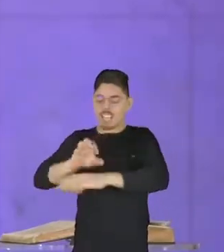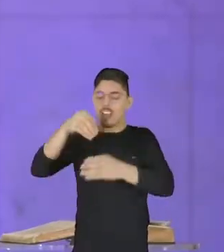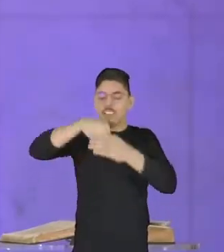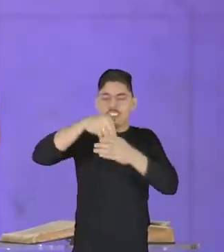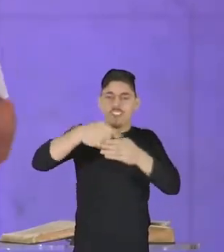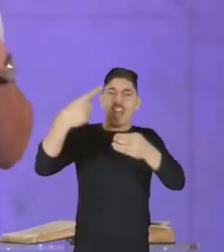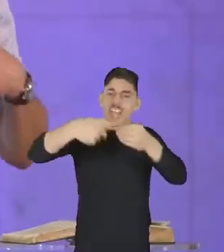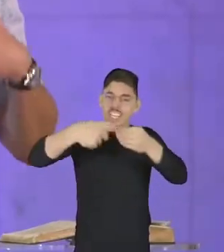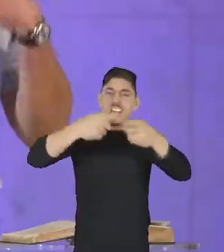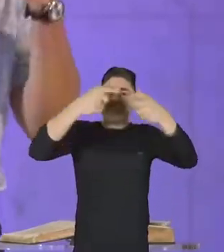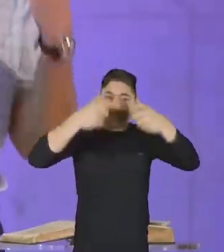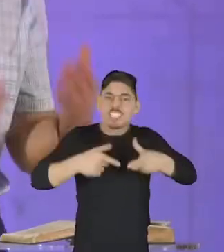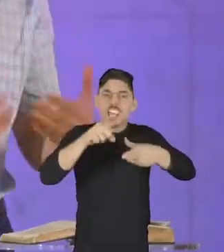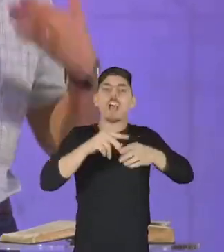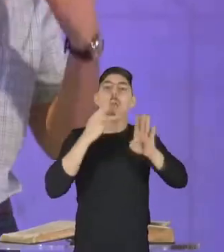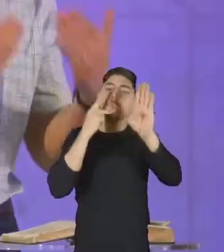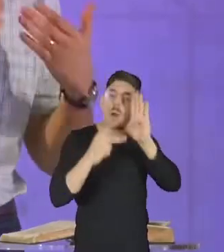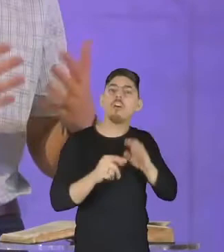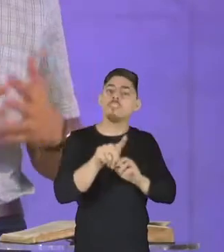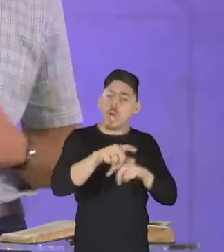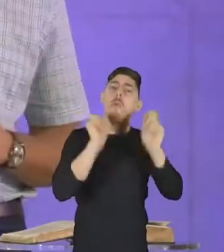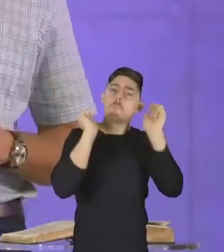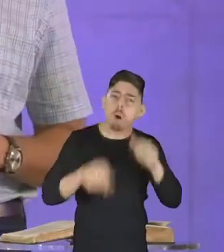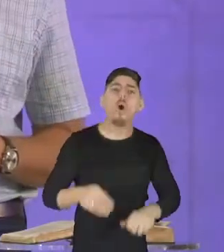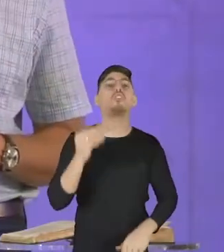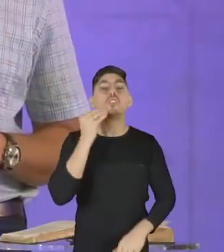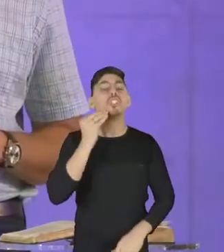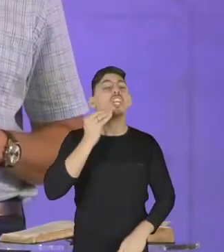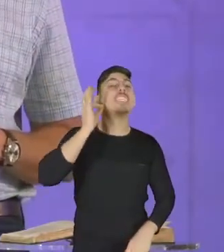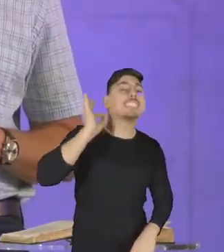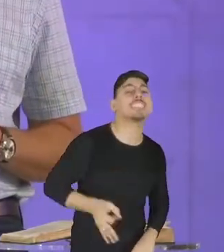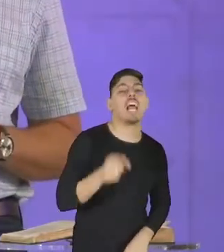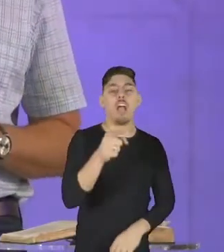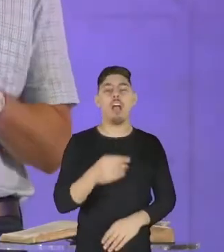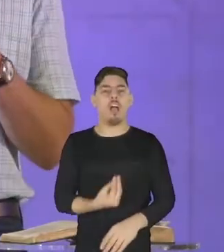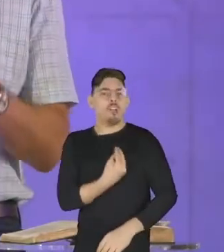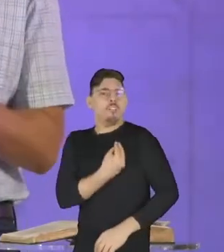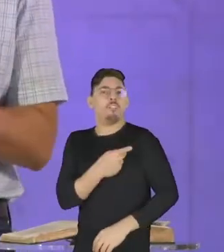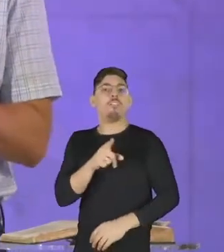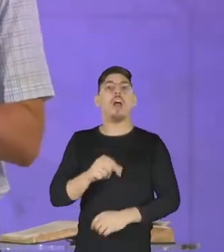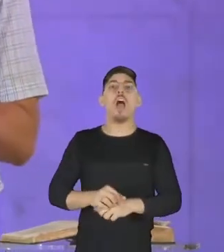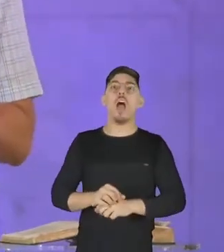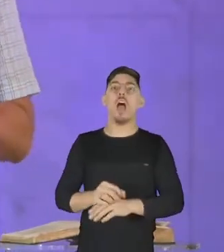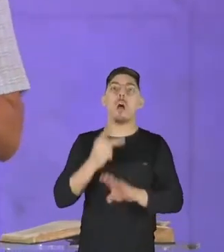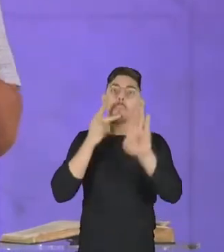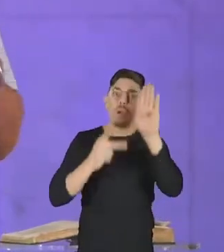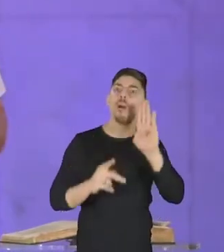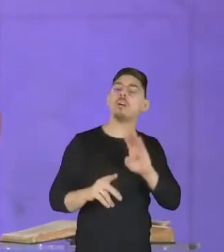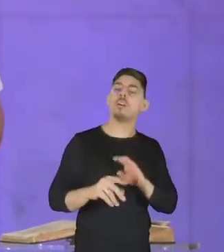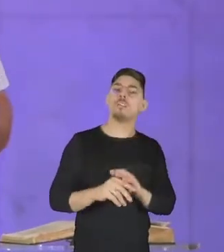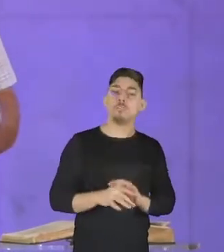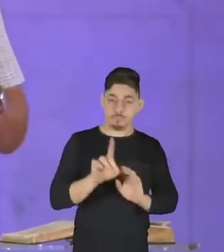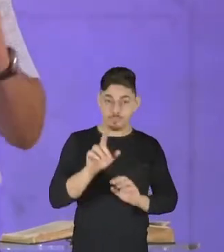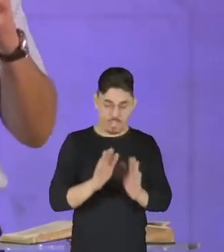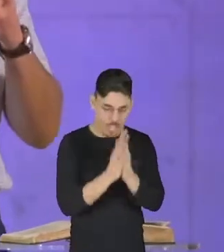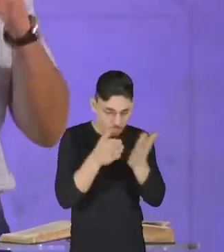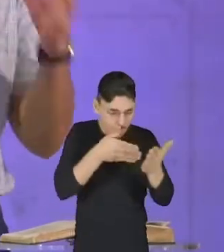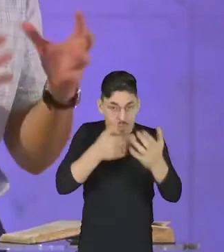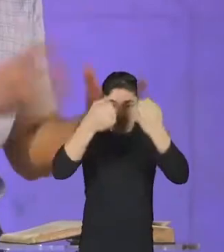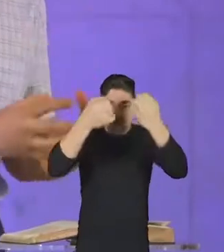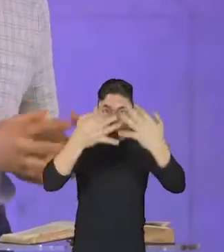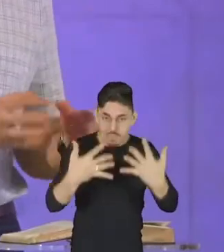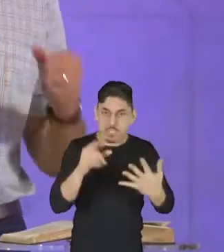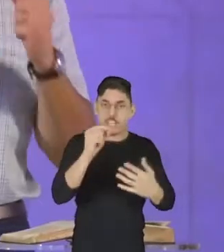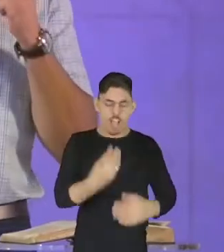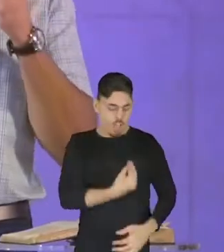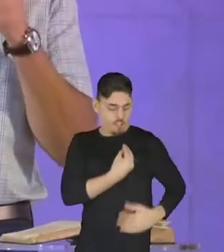Você pode viver as promessas de Deus na sua vida. A Bíblia nos diz que essa vida que é